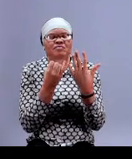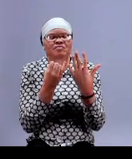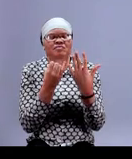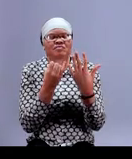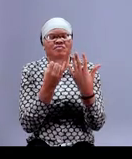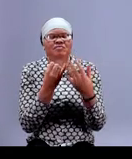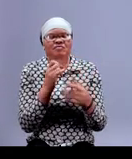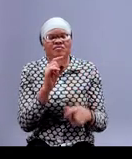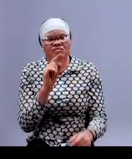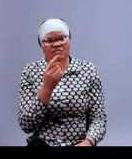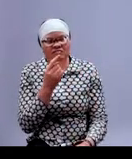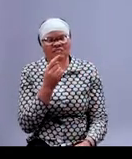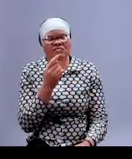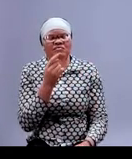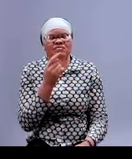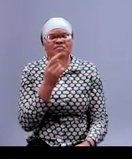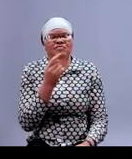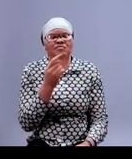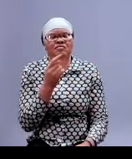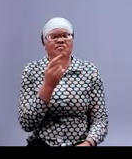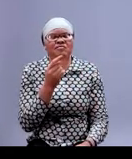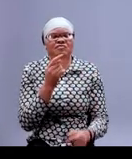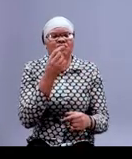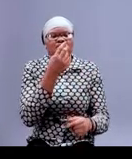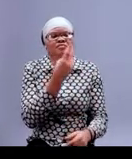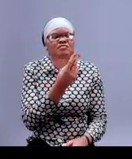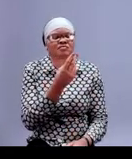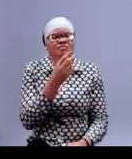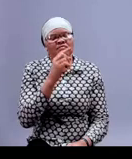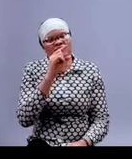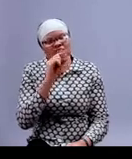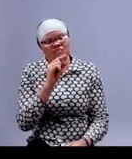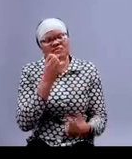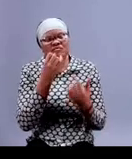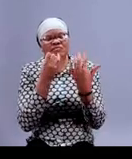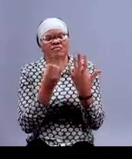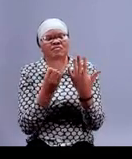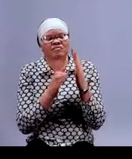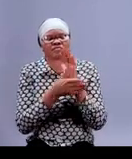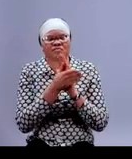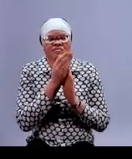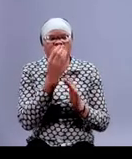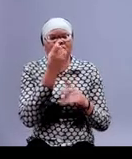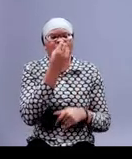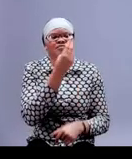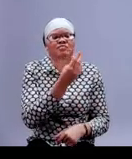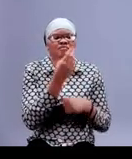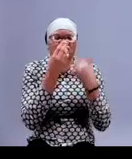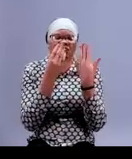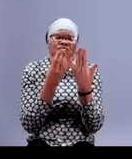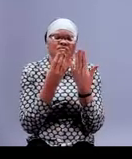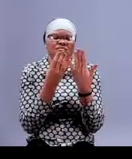294 dividir por 6 primeiro Vamos pensar 2 é menor que 6 por isso começa-se com